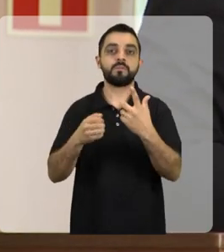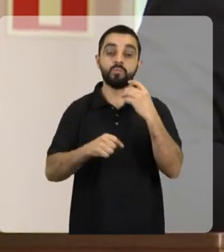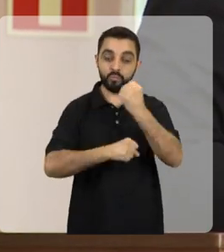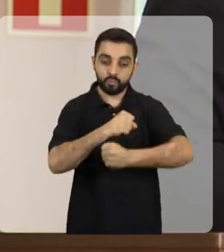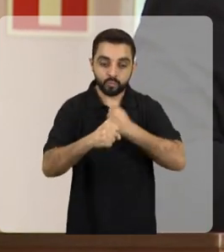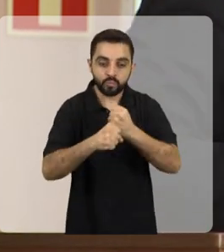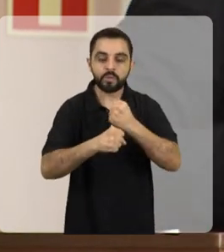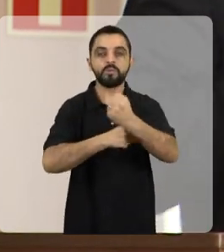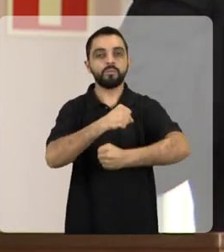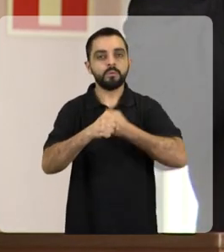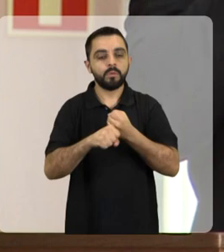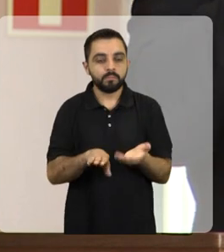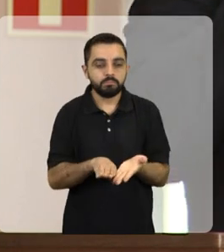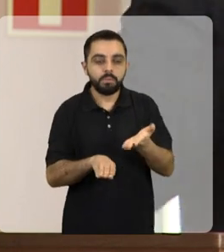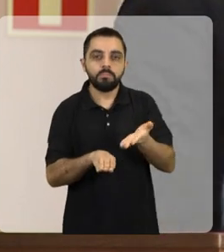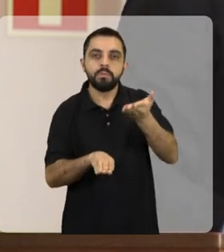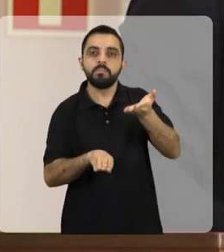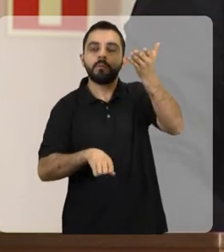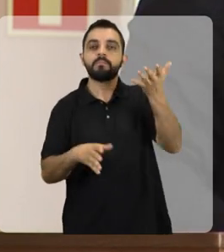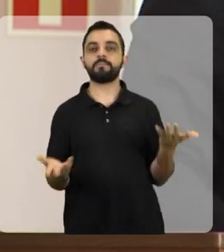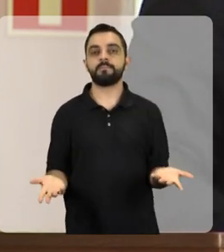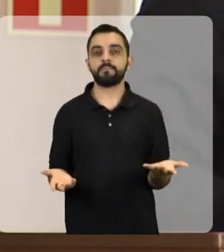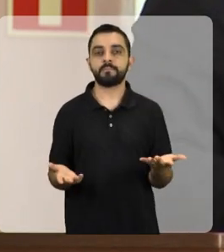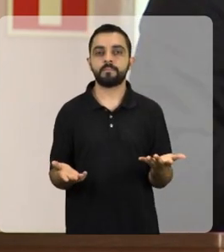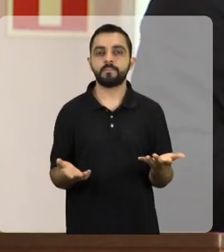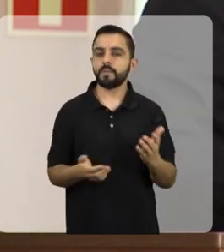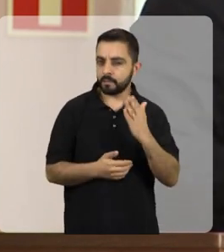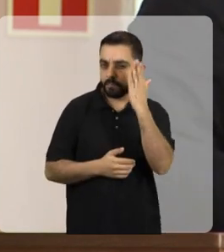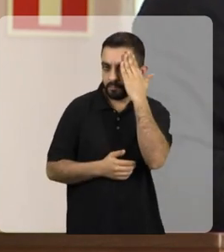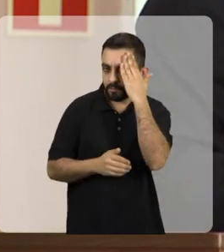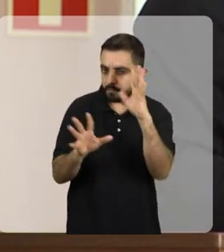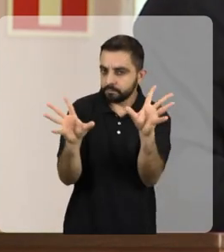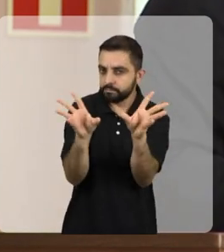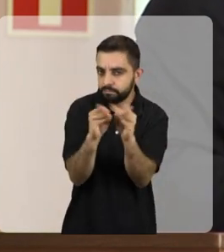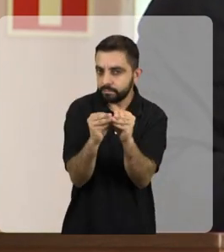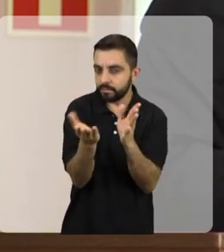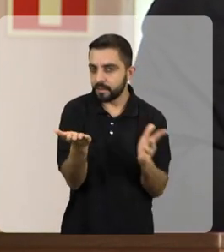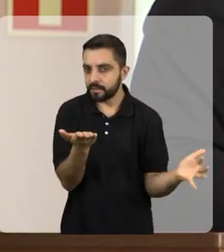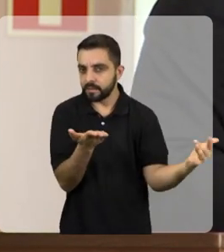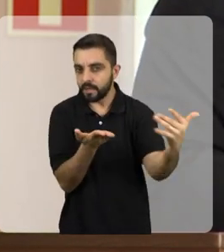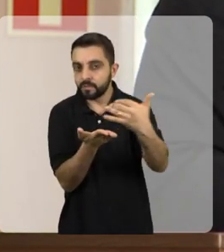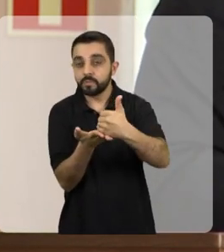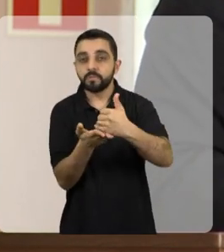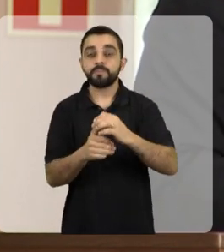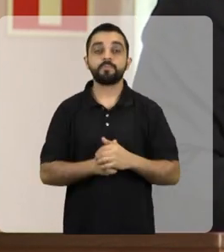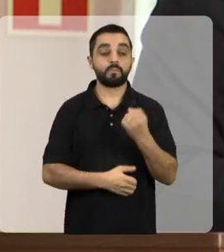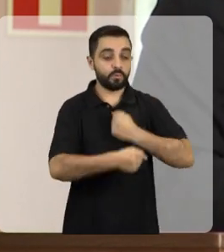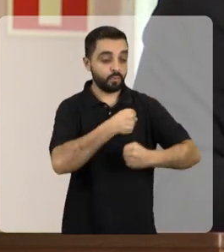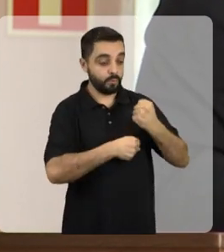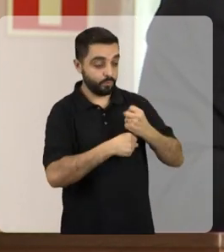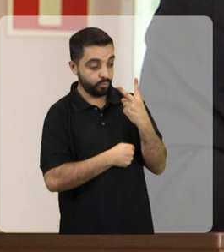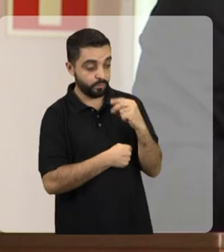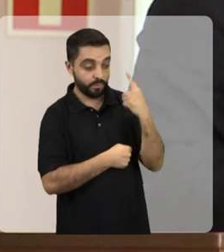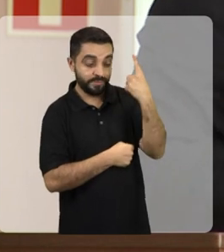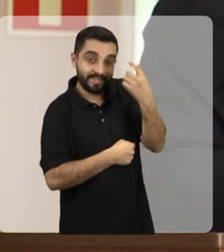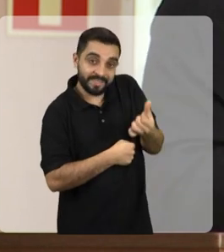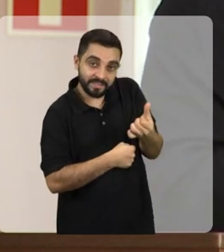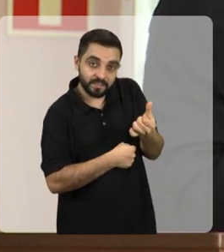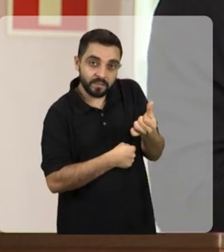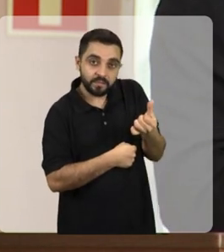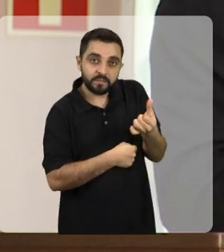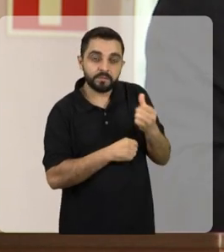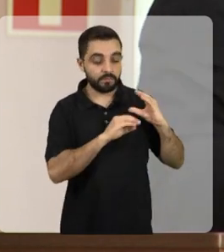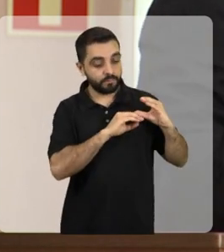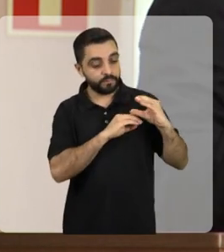ano a ano. Para dar um dado rápido, em 2016, o nosso orçamento foi de cerca